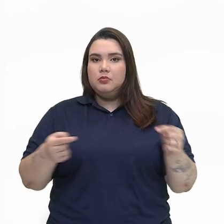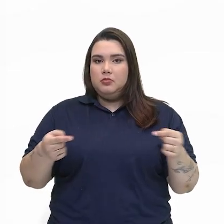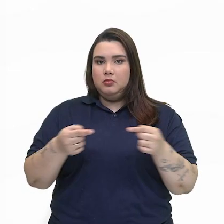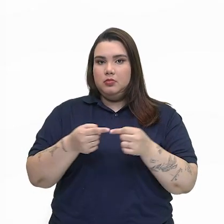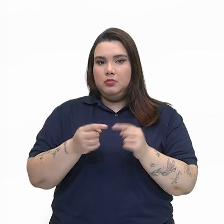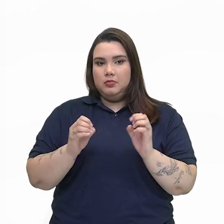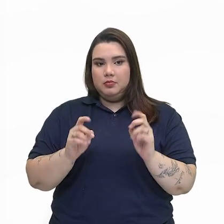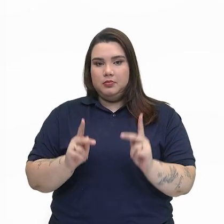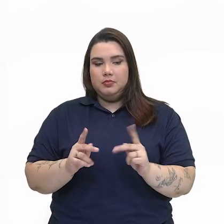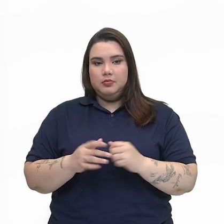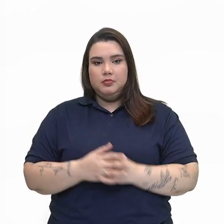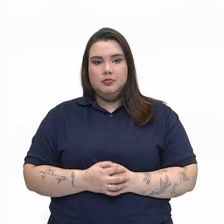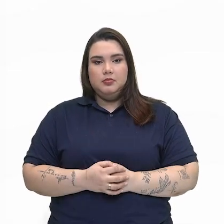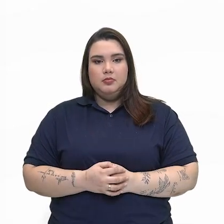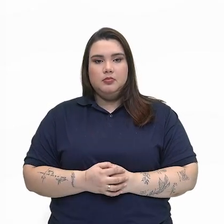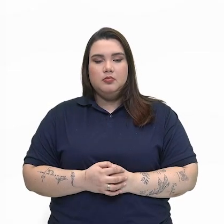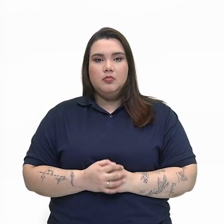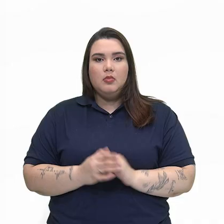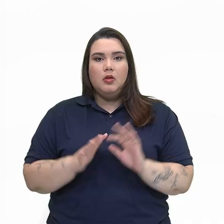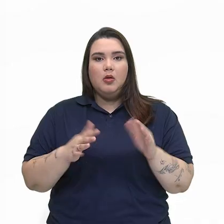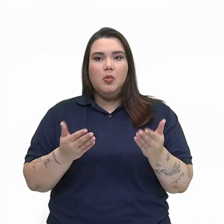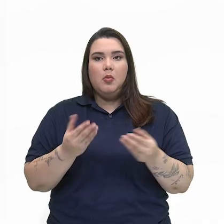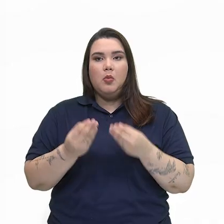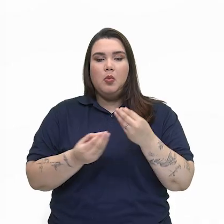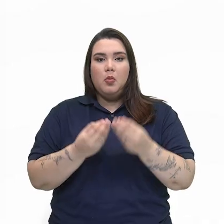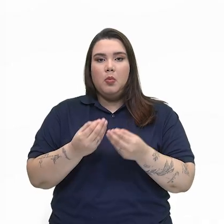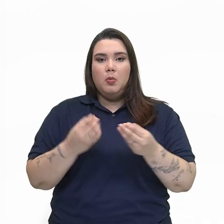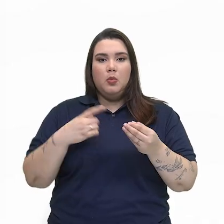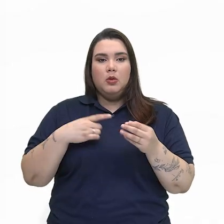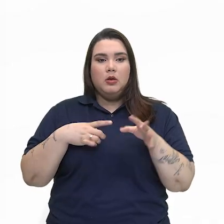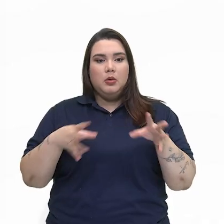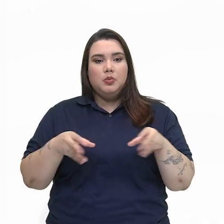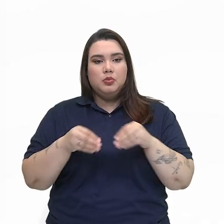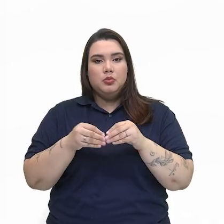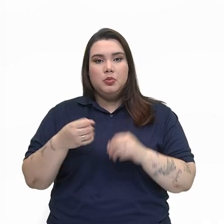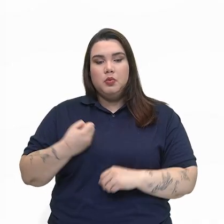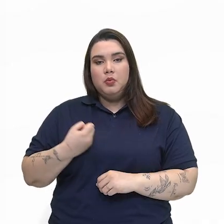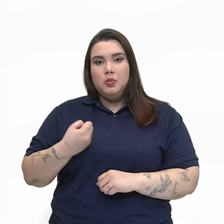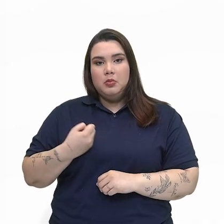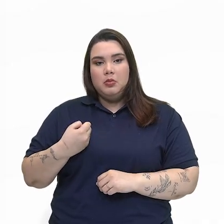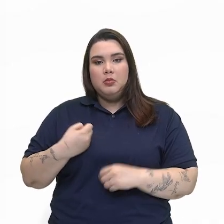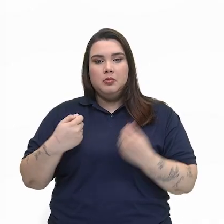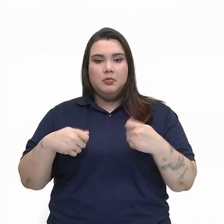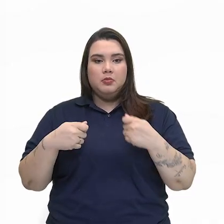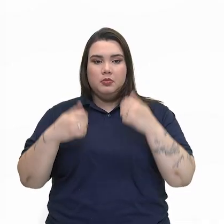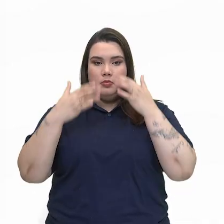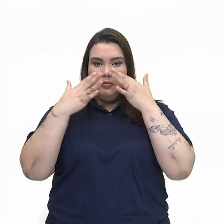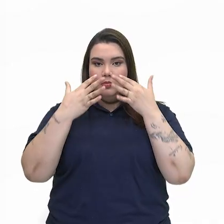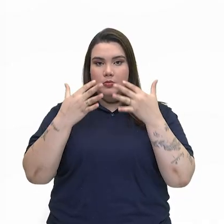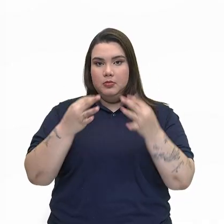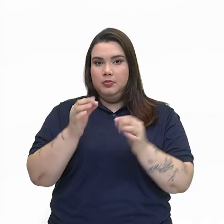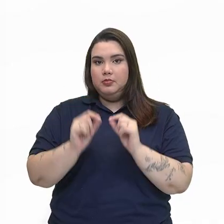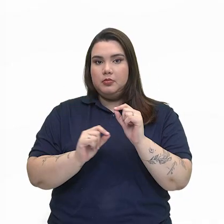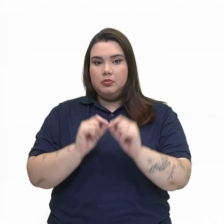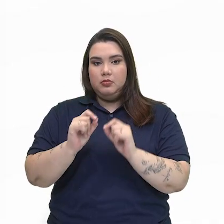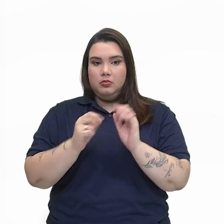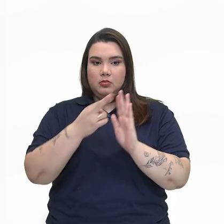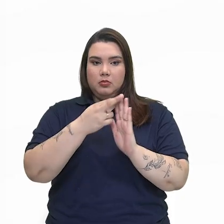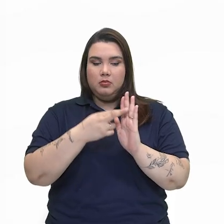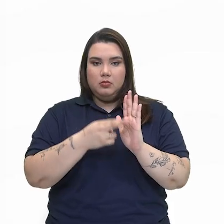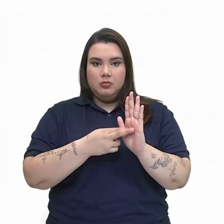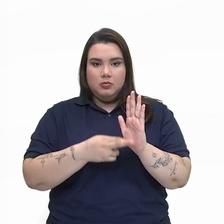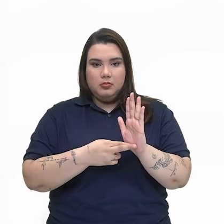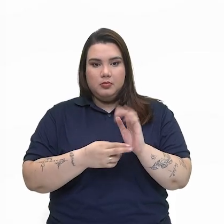arredondamento. Para arredondar um número, temos que prestar bastante atenção nas